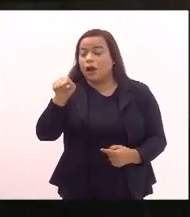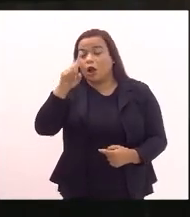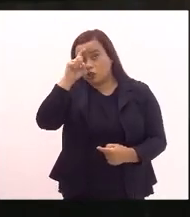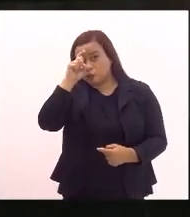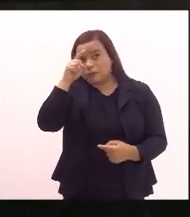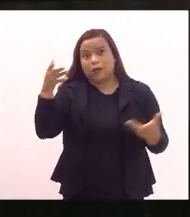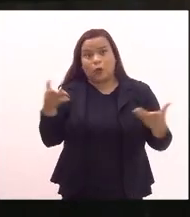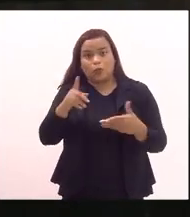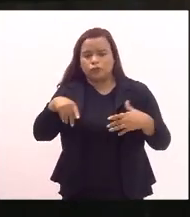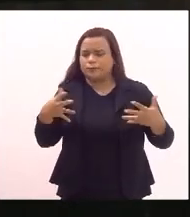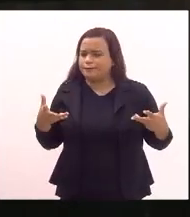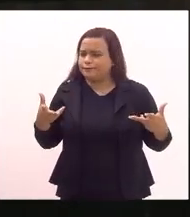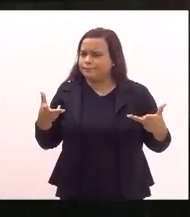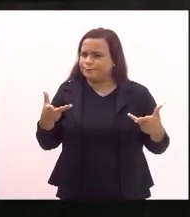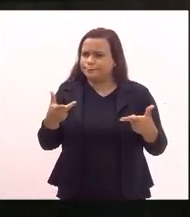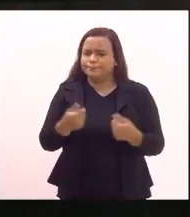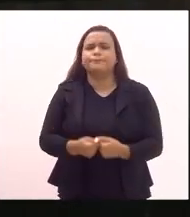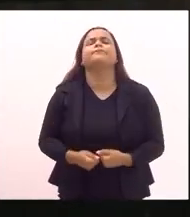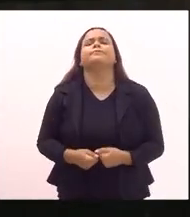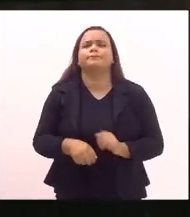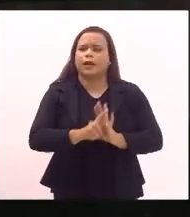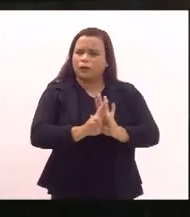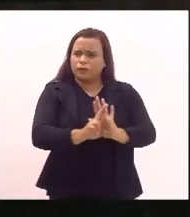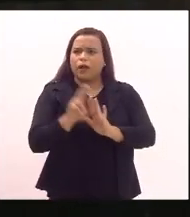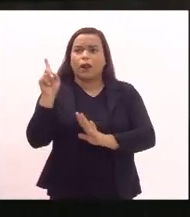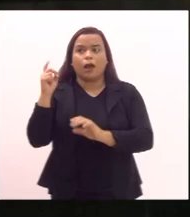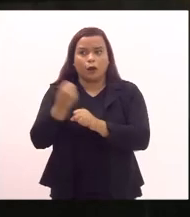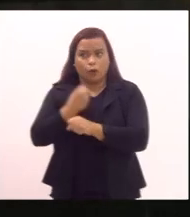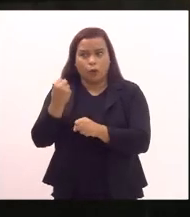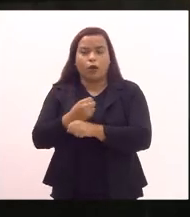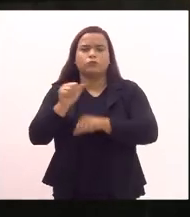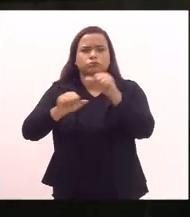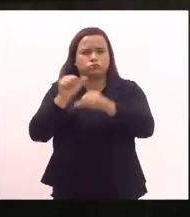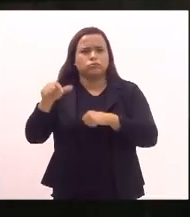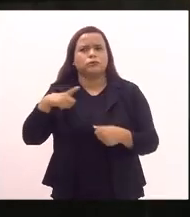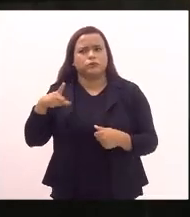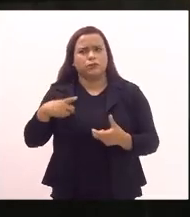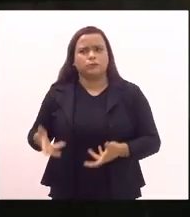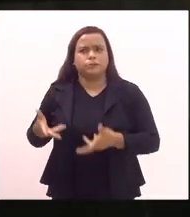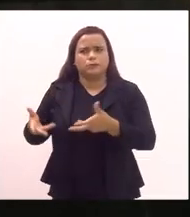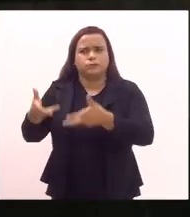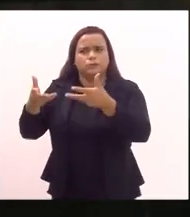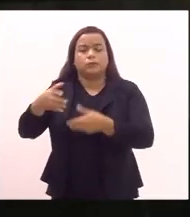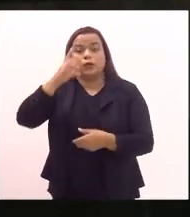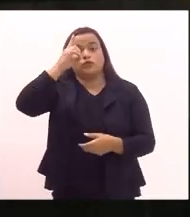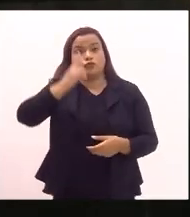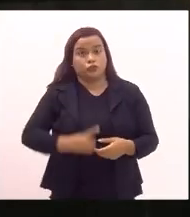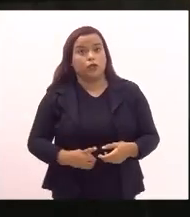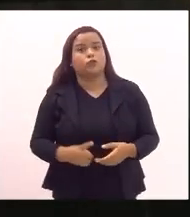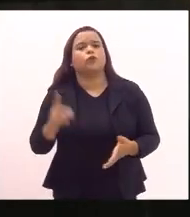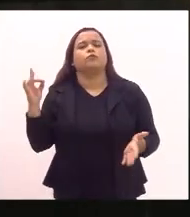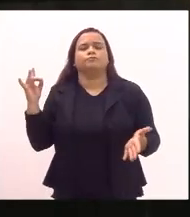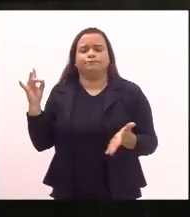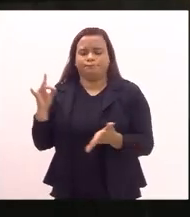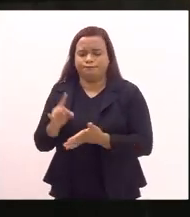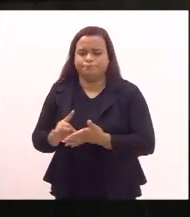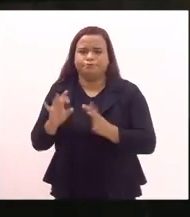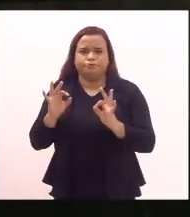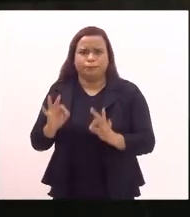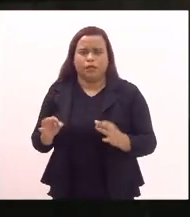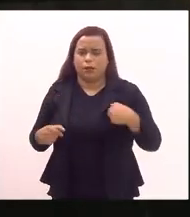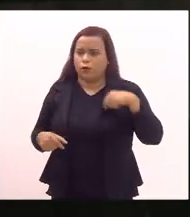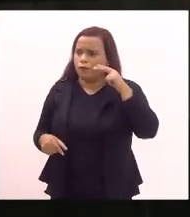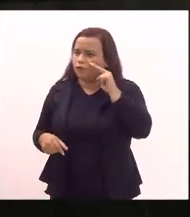de excelência o hospital que foi feito obra um hospital que o diretor realmente eu